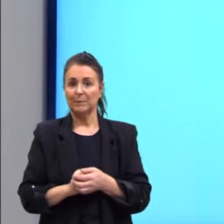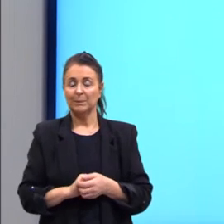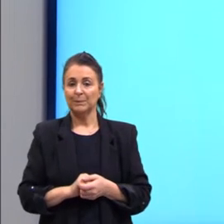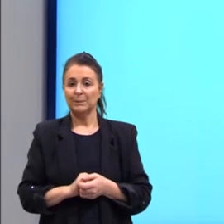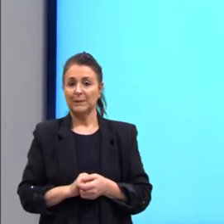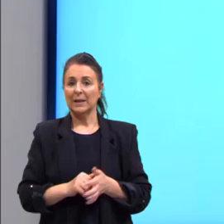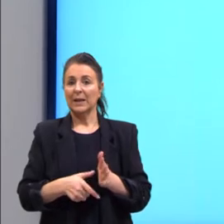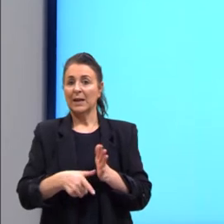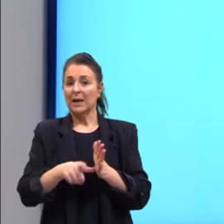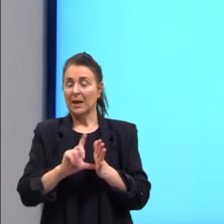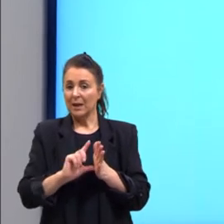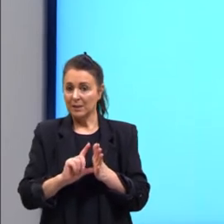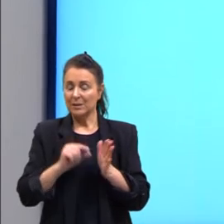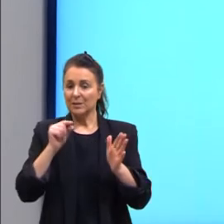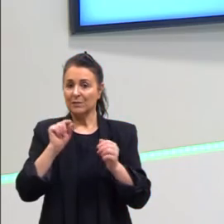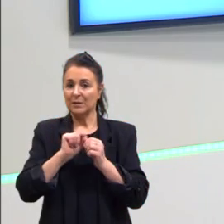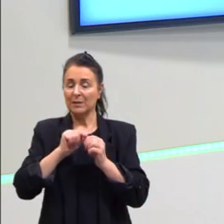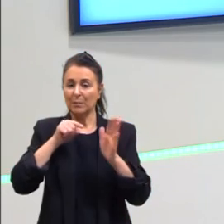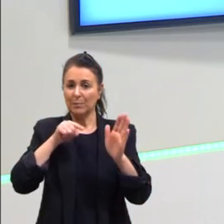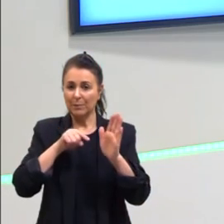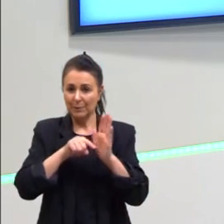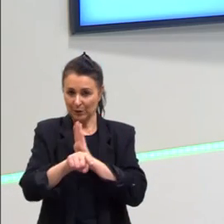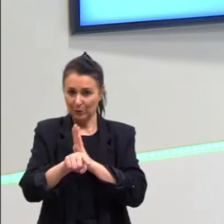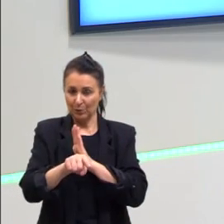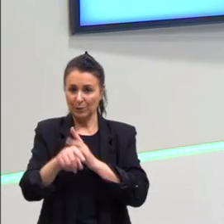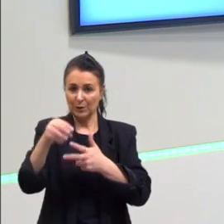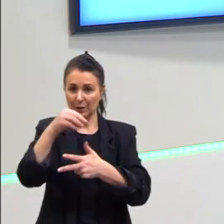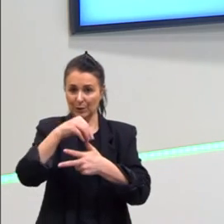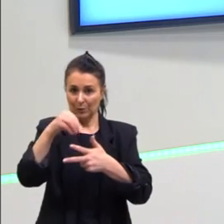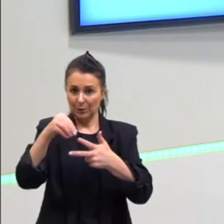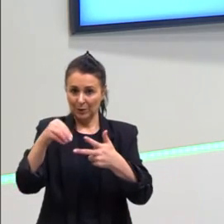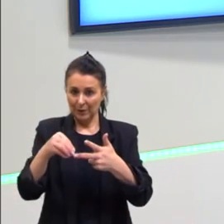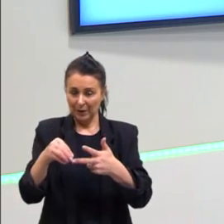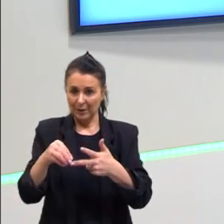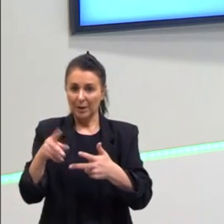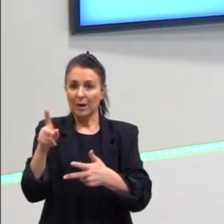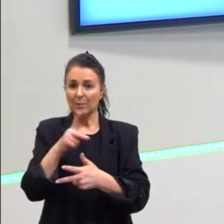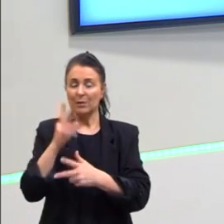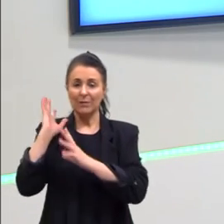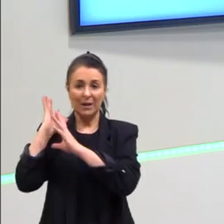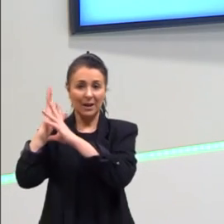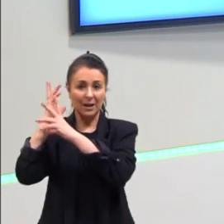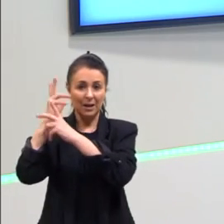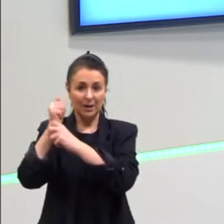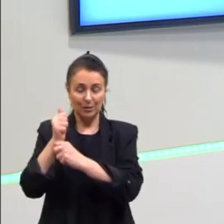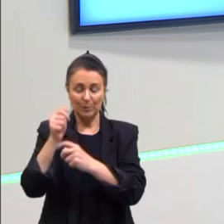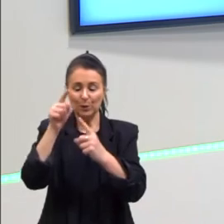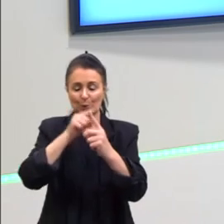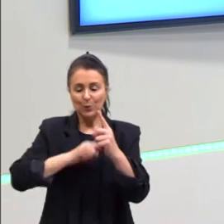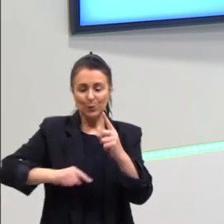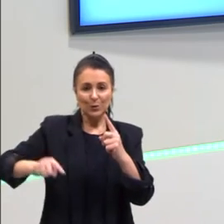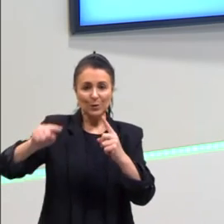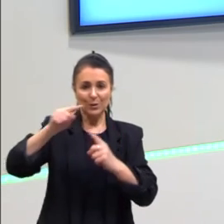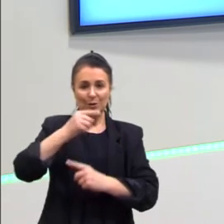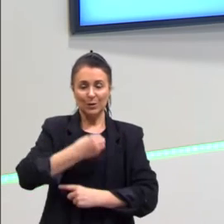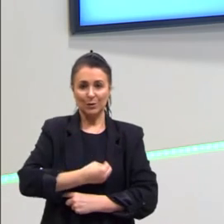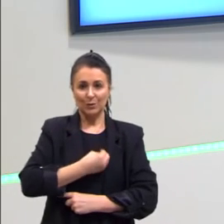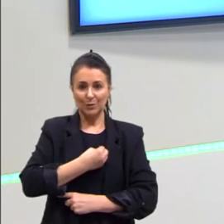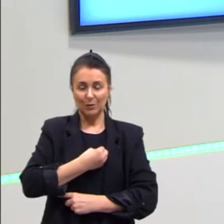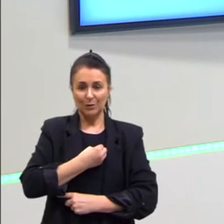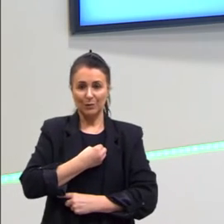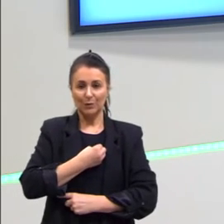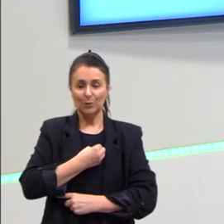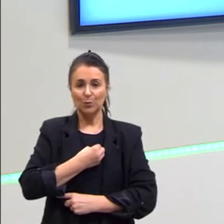antes de falar que a questão do Enem vou dar só uma resumida então do que a gente viu hoje no ciclo de vida então